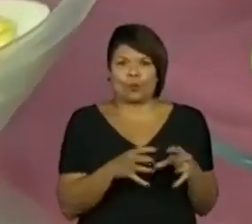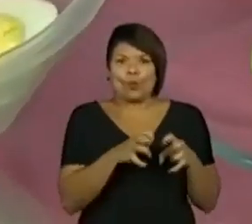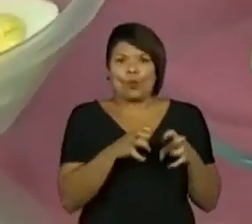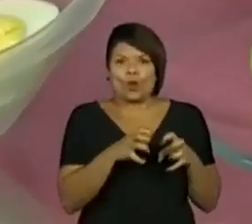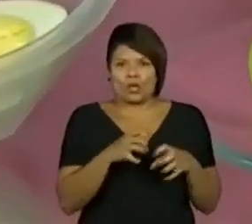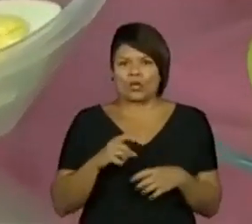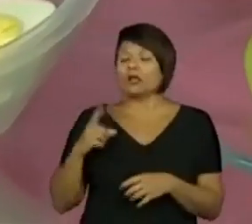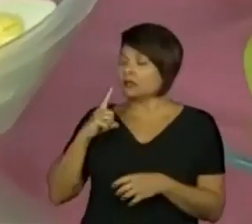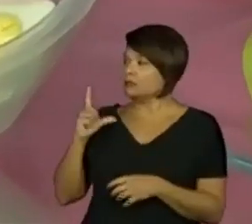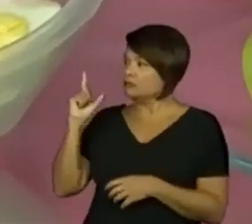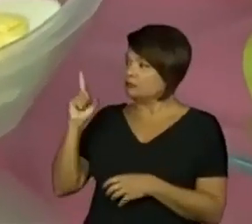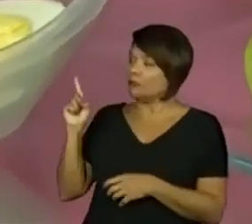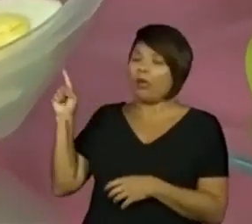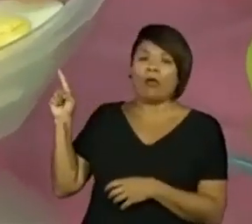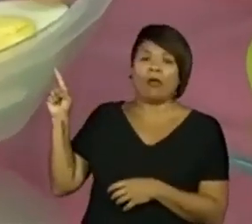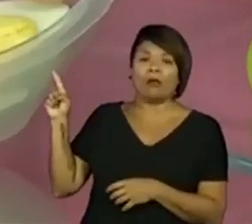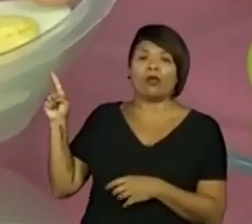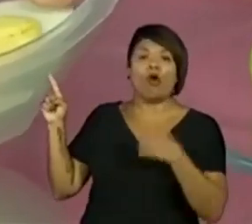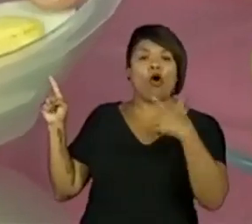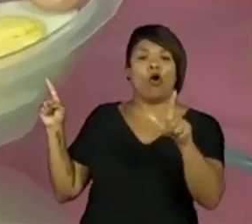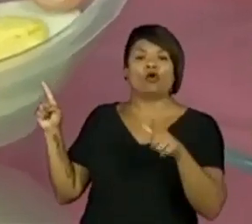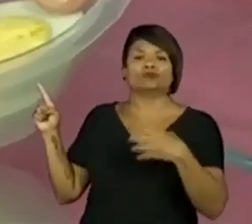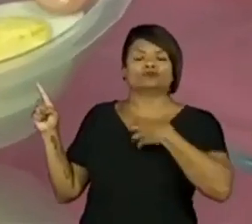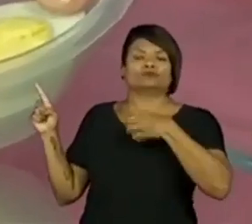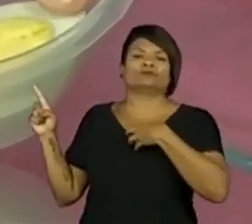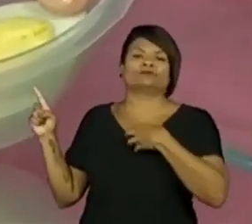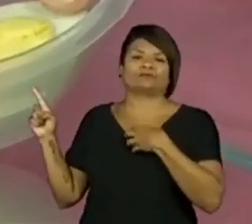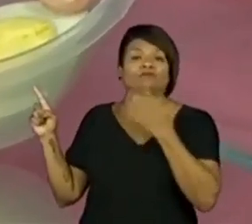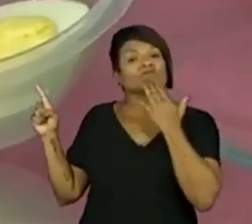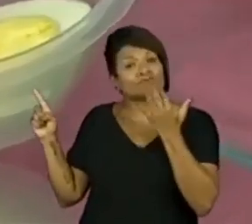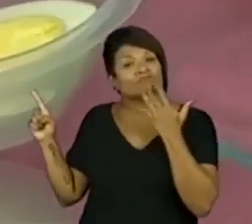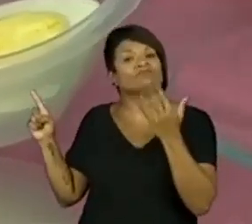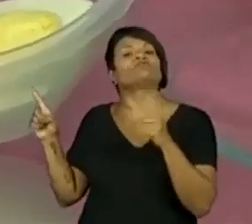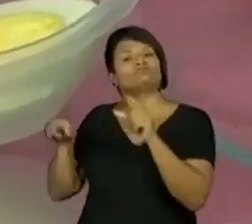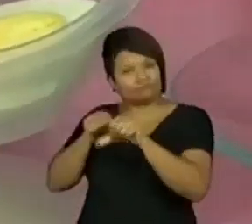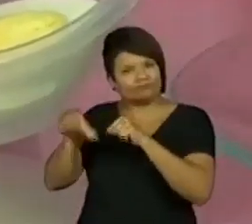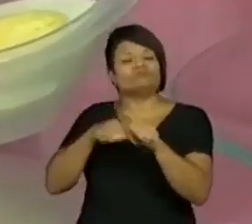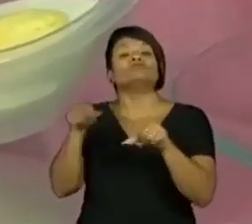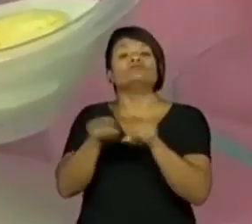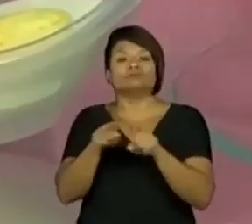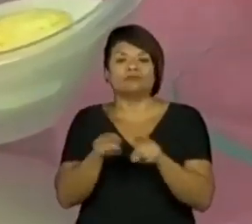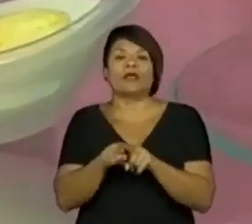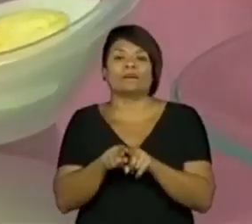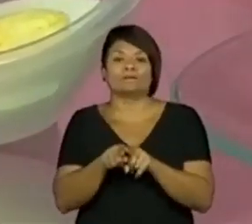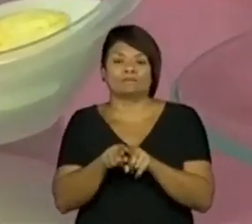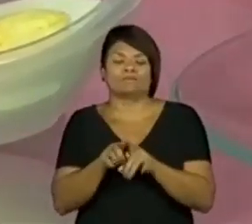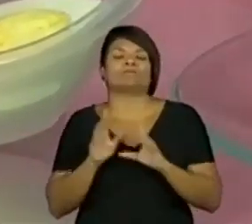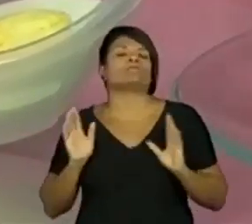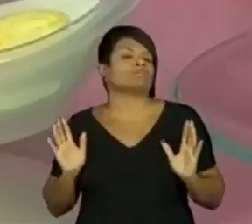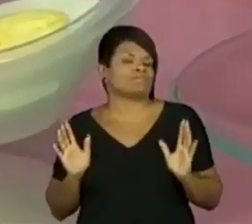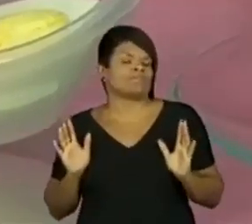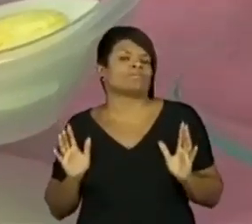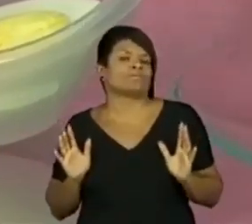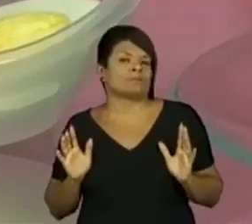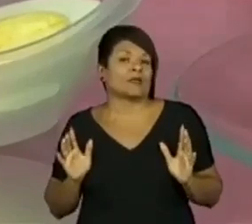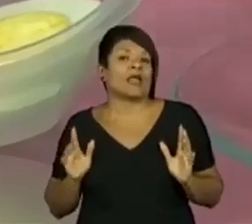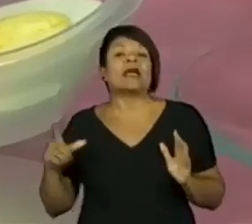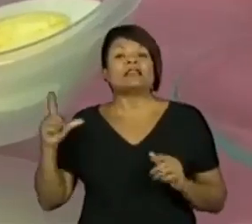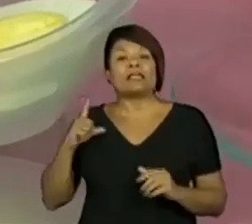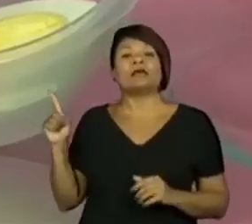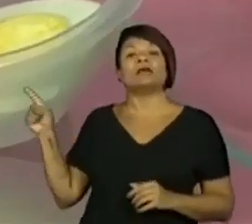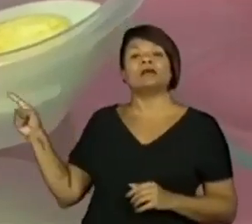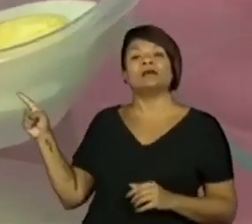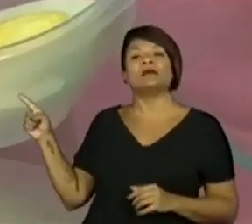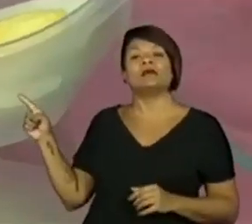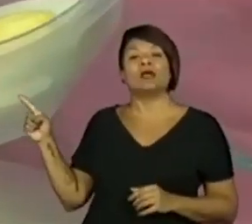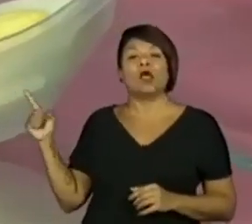adquire outra consistência e outra coloração. Ou seja, nós estamos vendo aqui uma